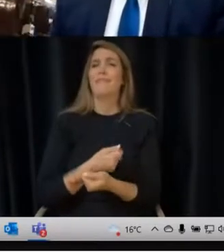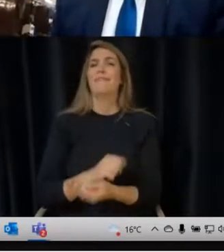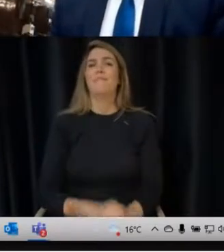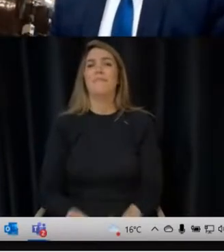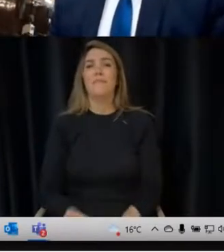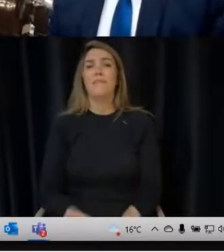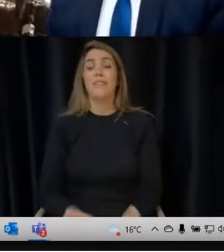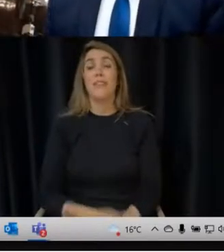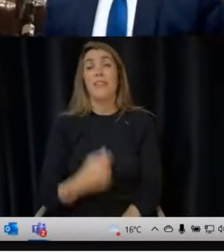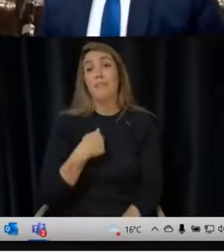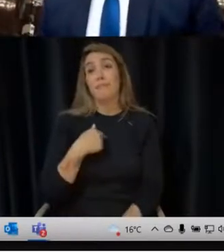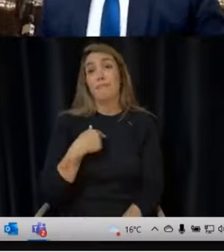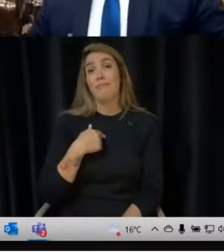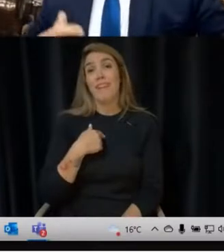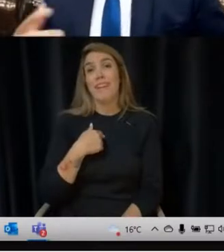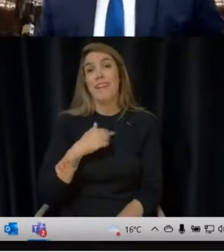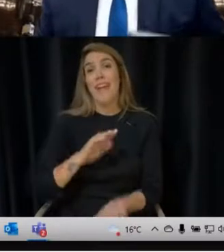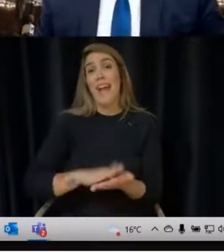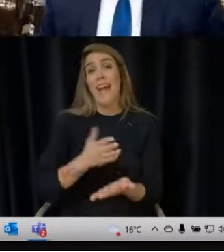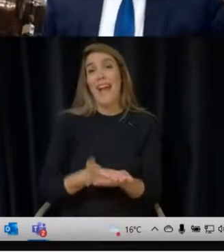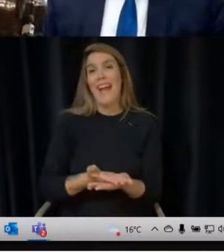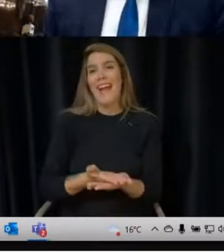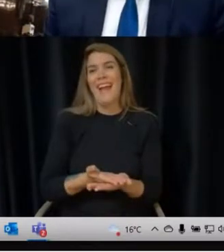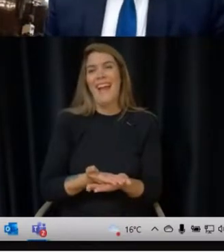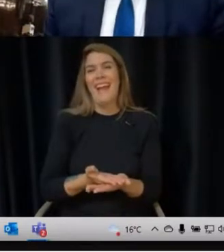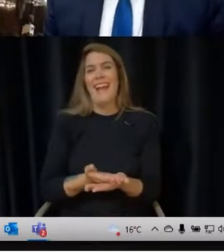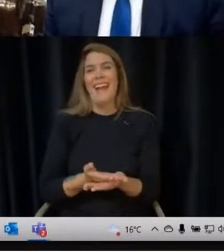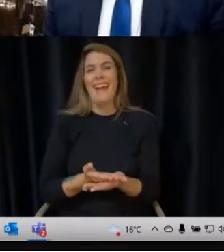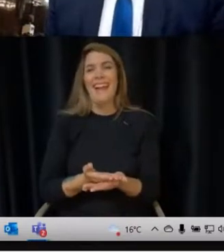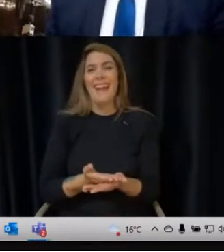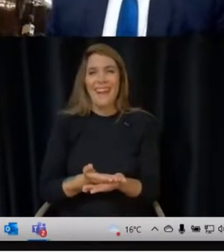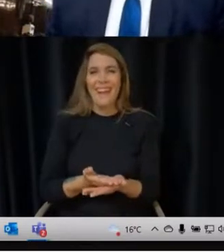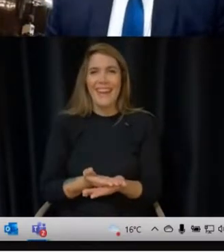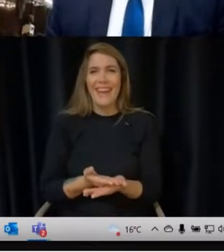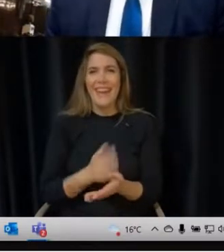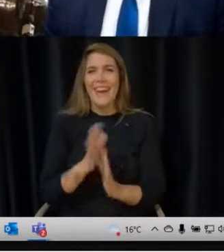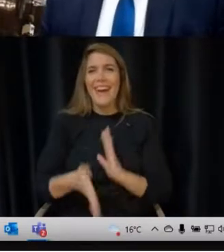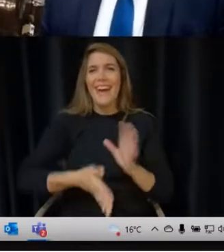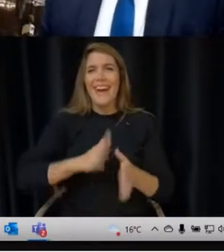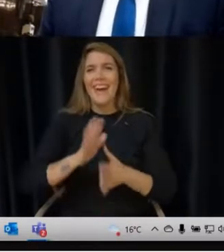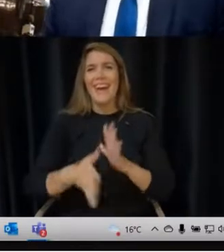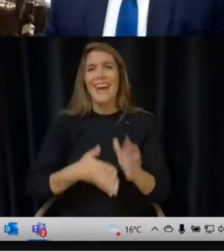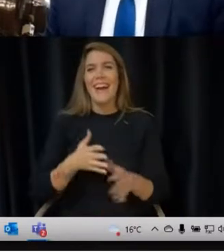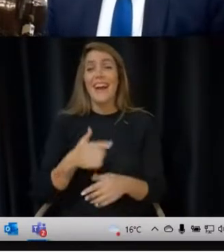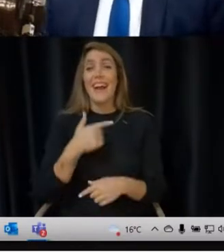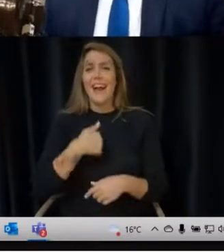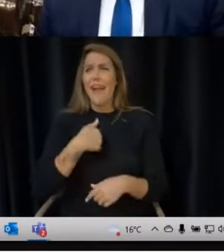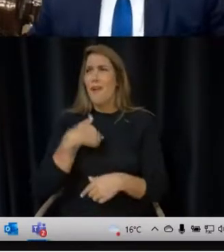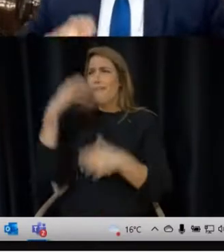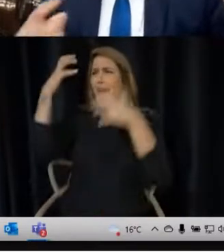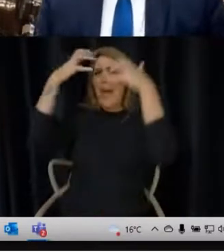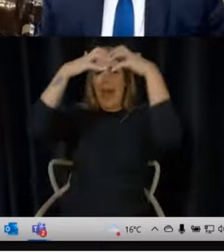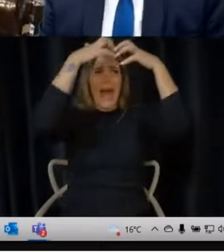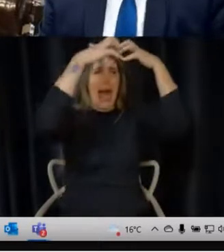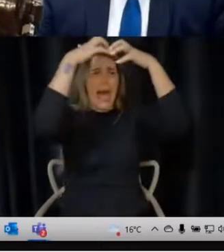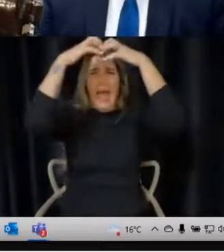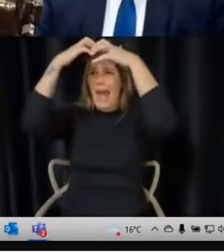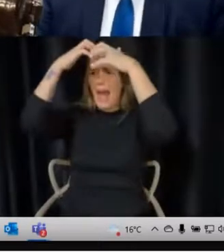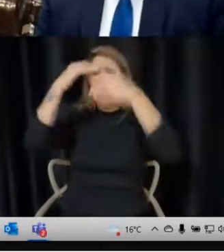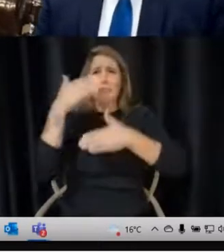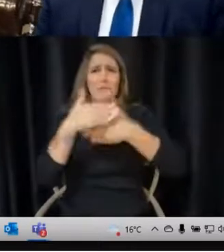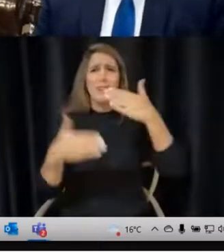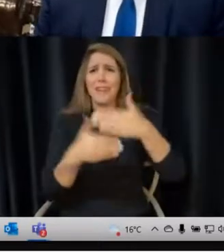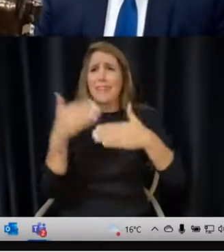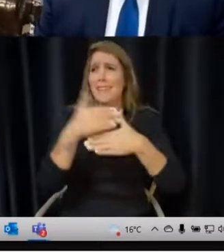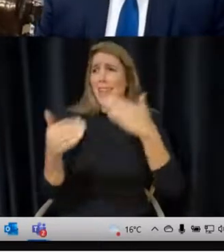a Ariana, não apresentei no começo porque eu estava meio atrapalhado aqui com essa história nova, de eu passar os slides, eu não sabia se eu